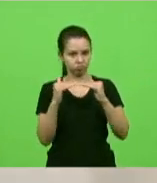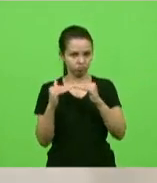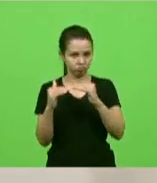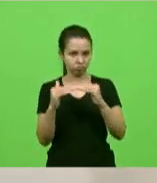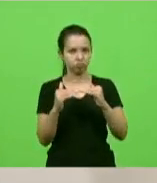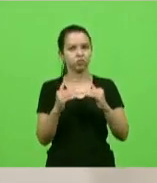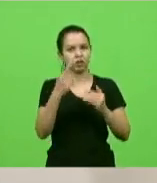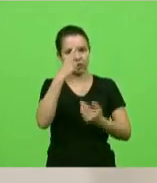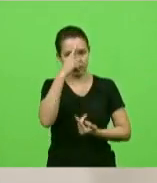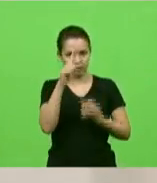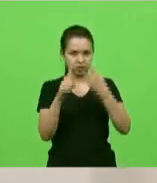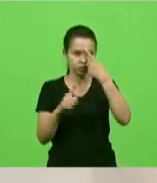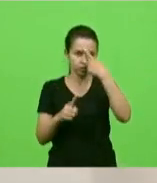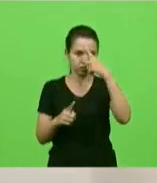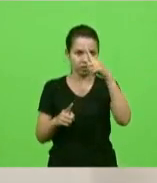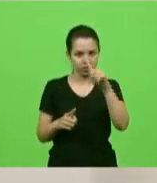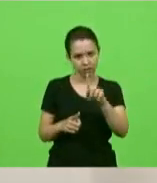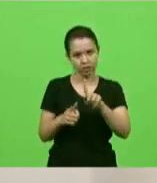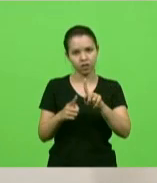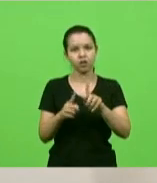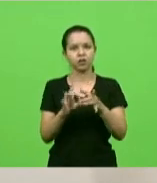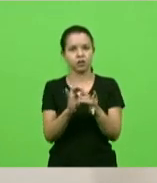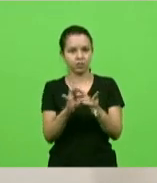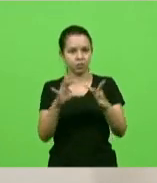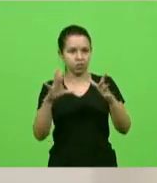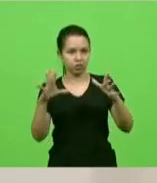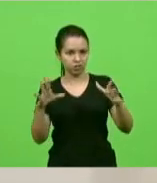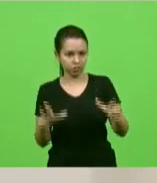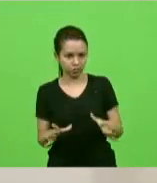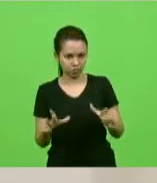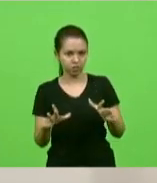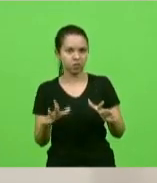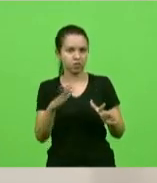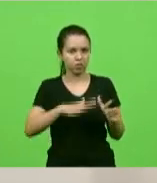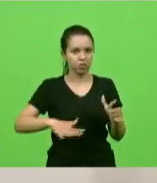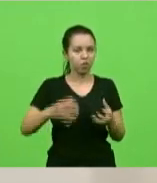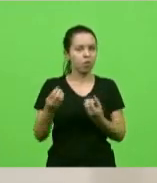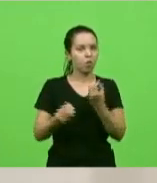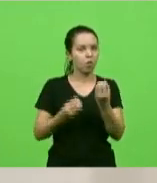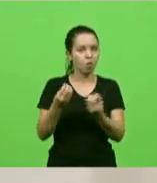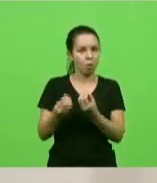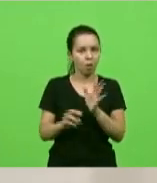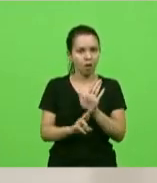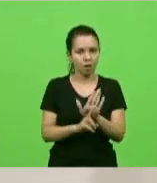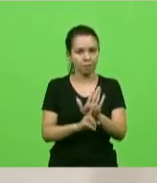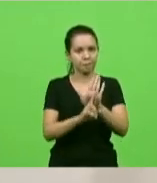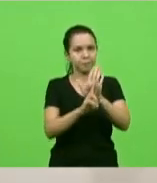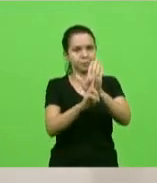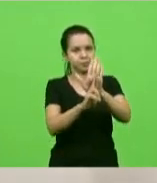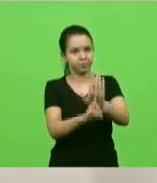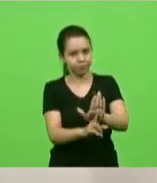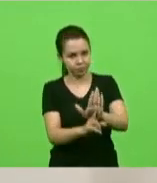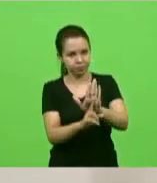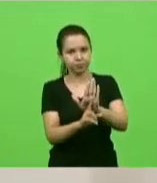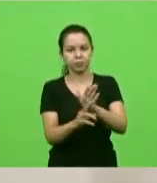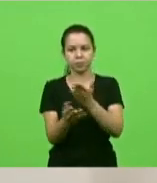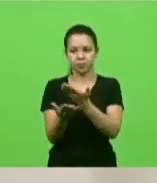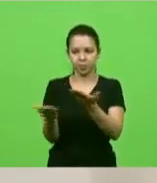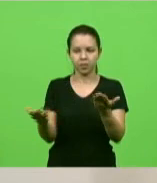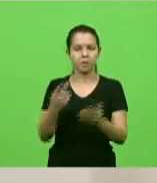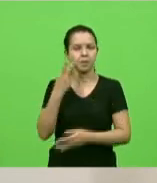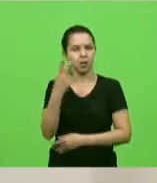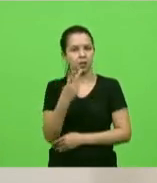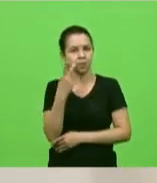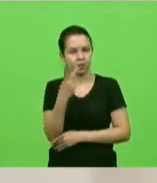as ideias de democracia, que se manifesta basicamente pela forma representativa, por meio dos parlamentos